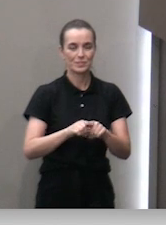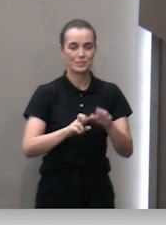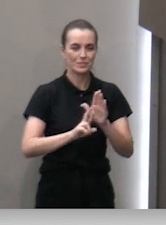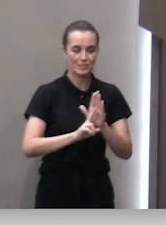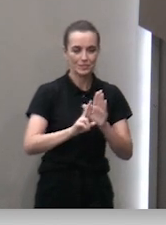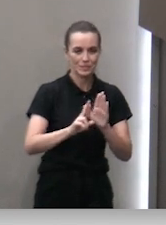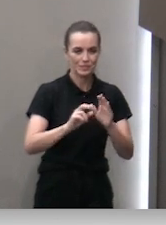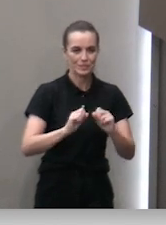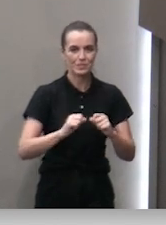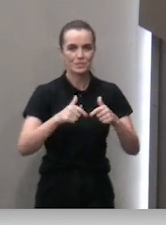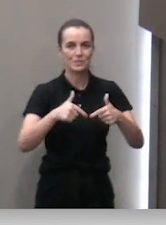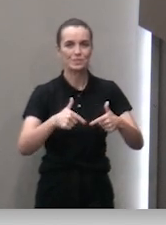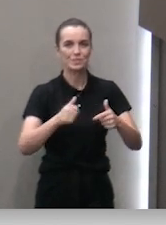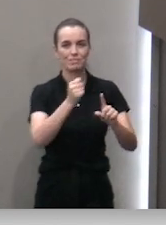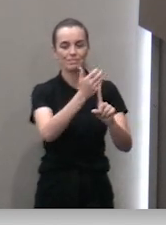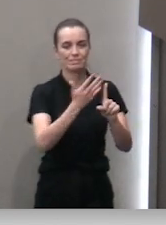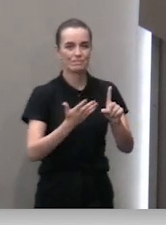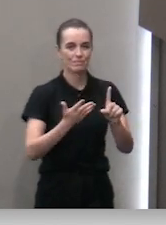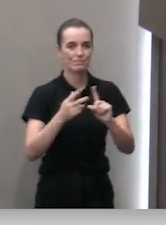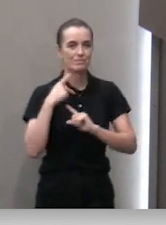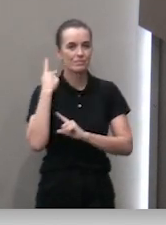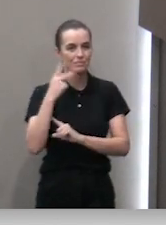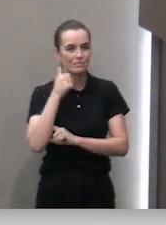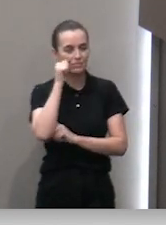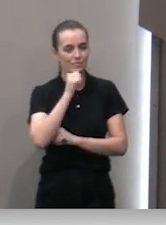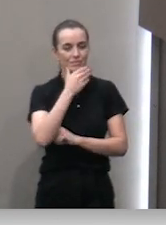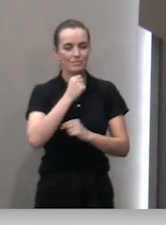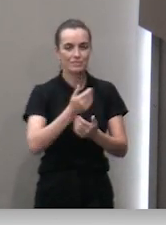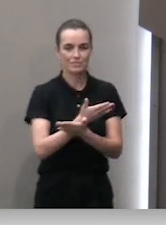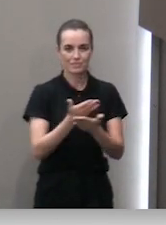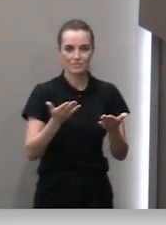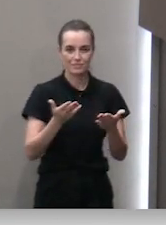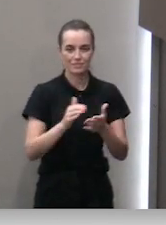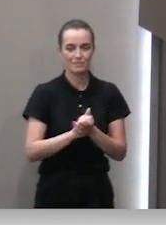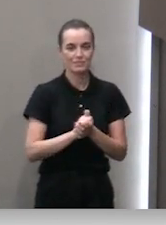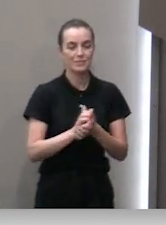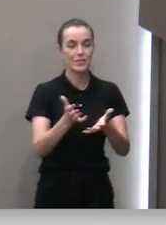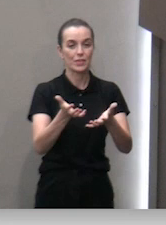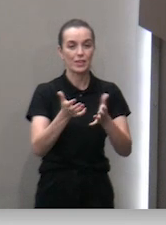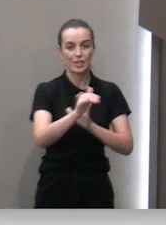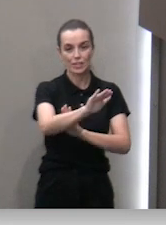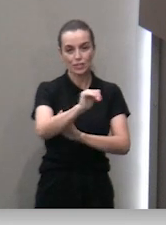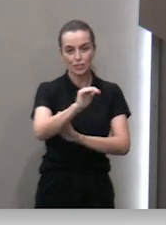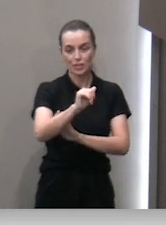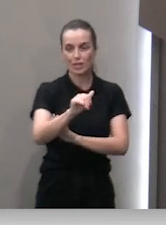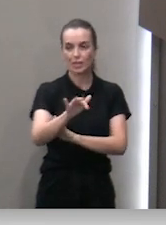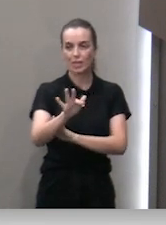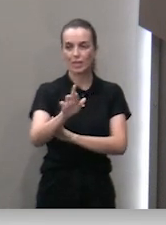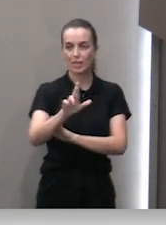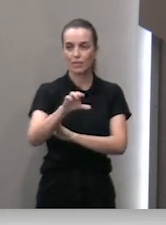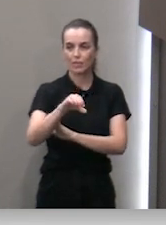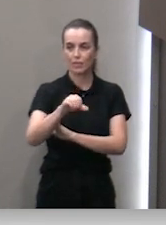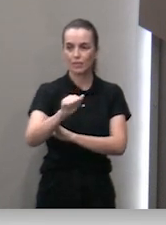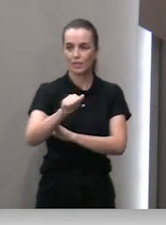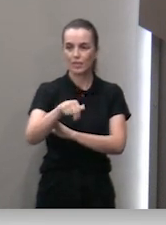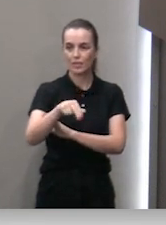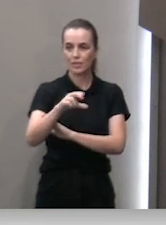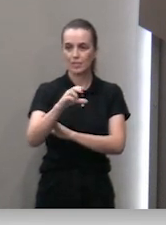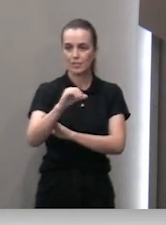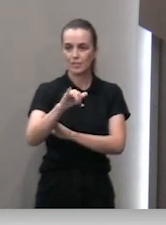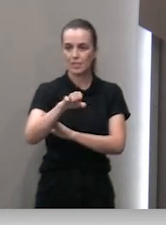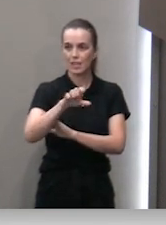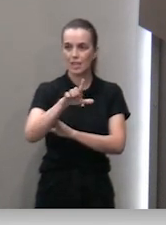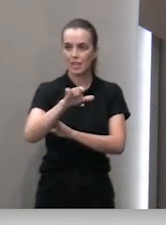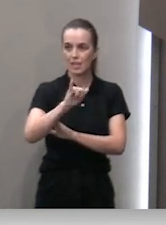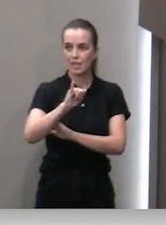Passo Fundo, vereadores e vereadoras. Eu já gostaria aqui de chamar Franciele do Carmo, presidente do Ipasso. Está